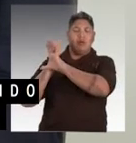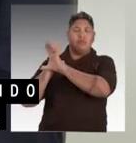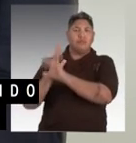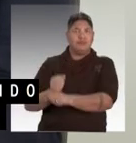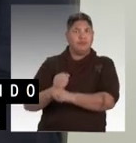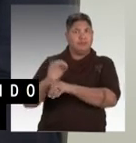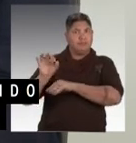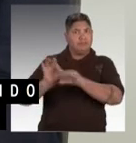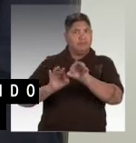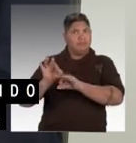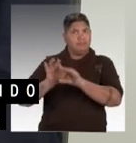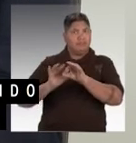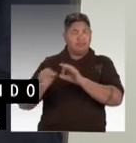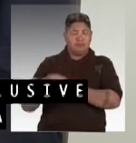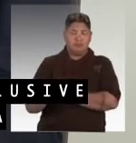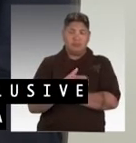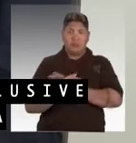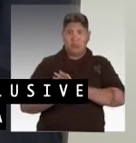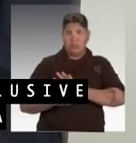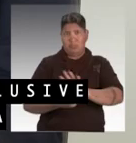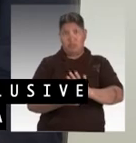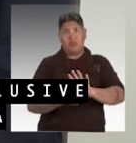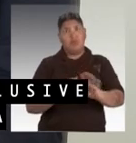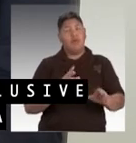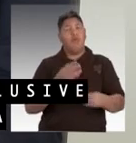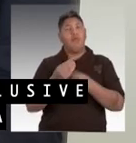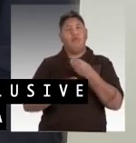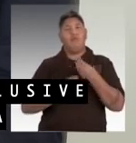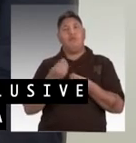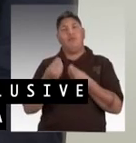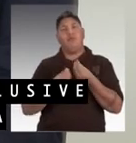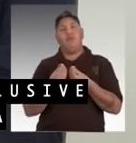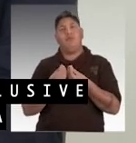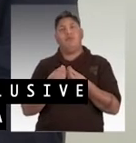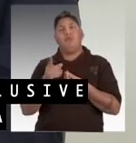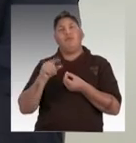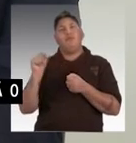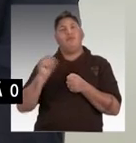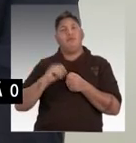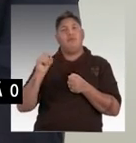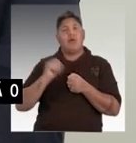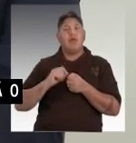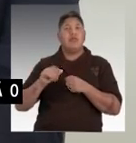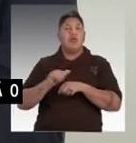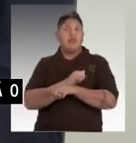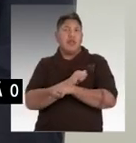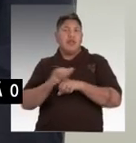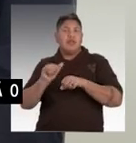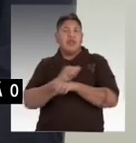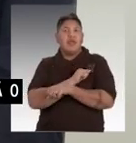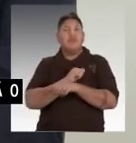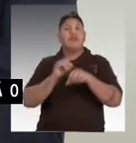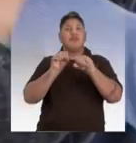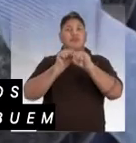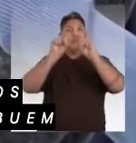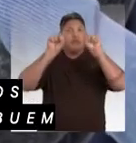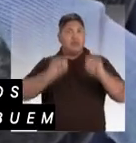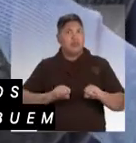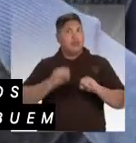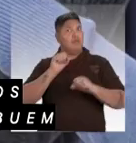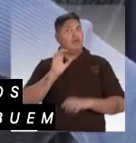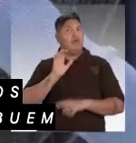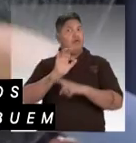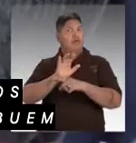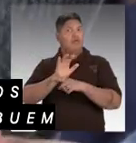ano passado revisando o seu planejamento, trazendo inovação inclusive na própria maneira de executar a gestão estratégica. Entre